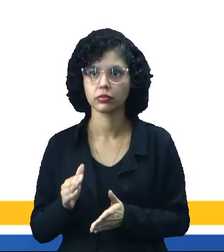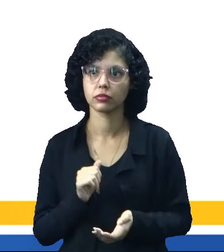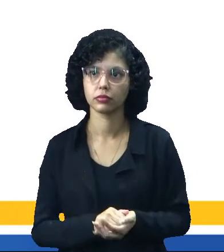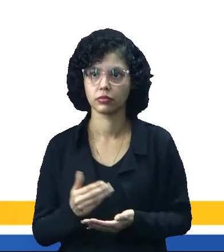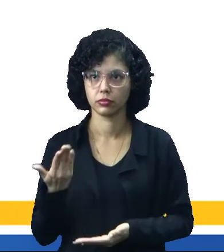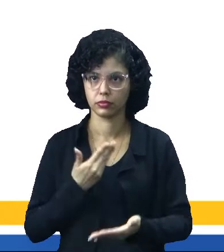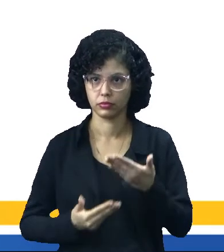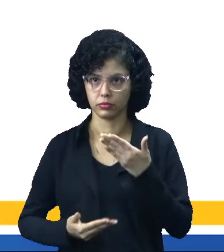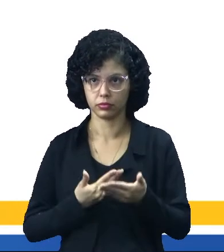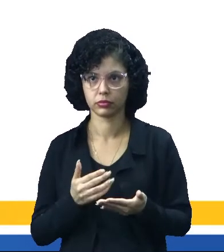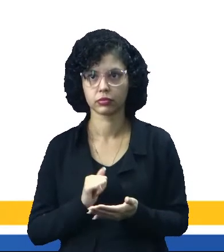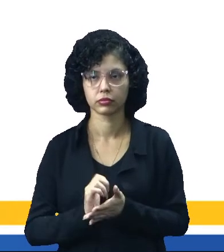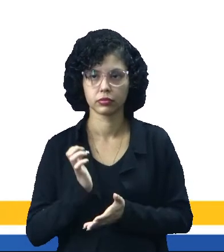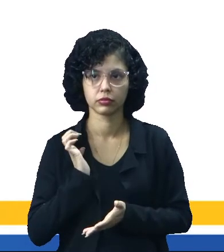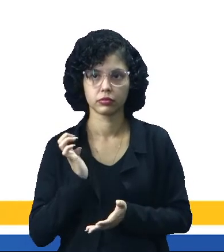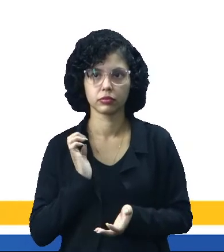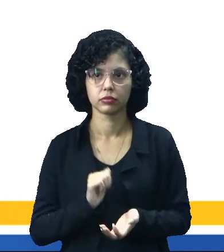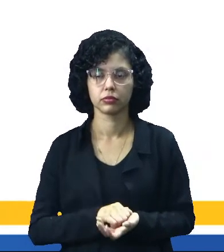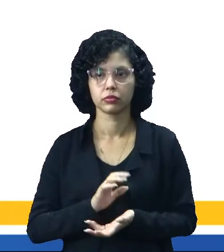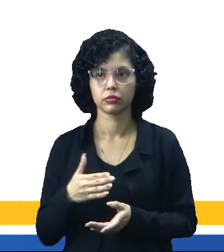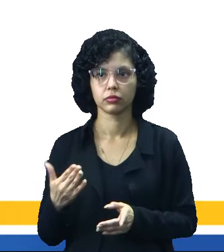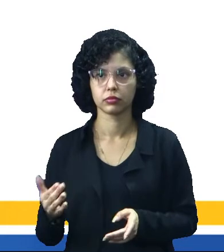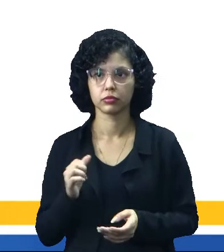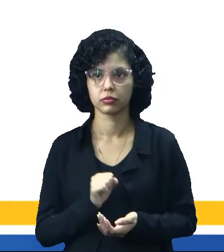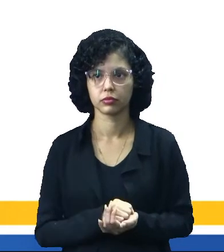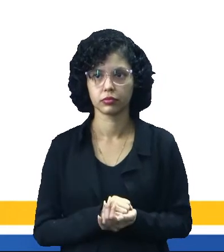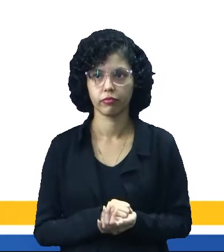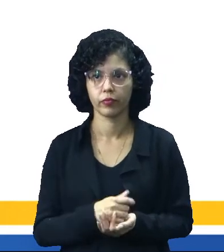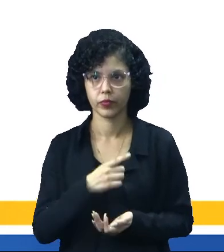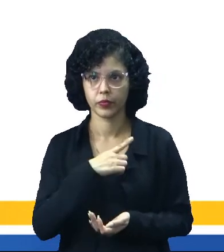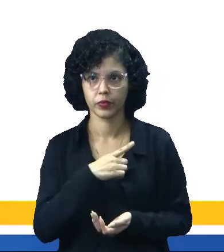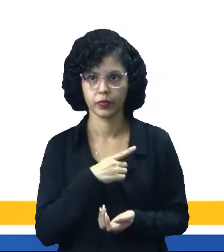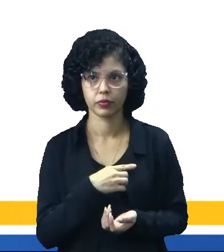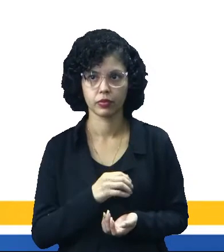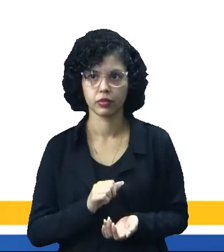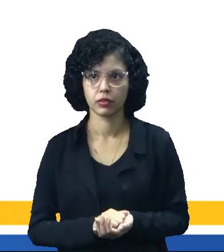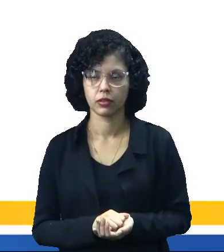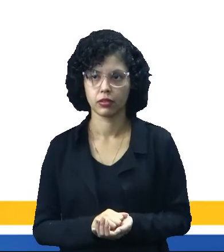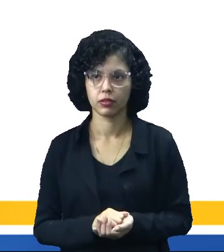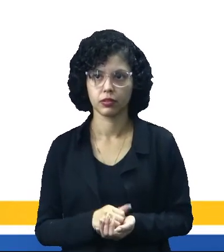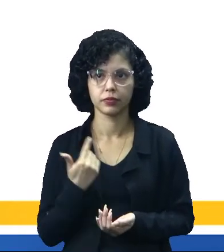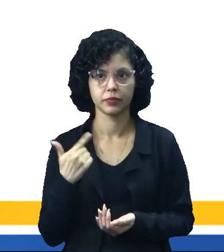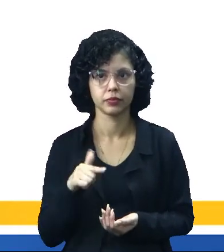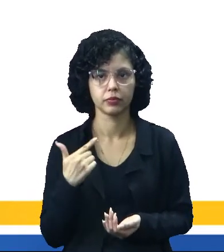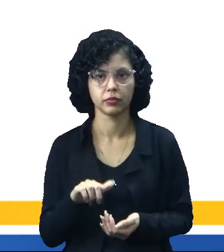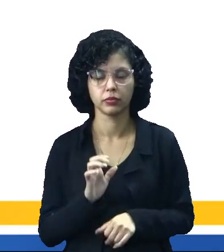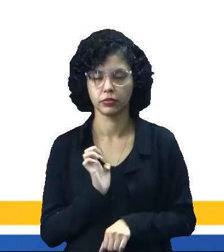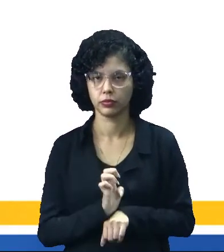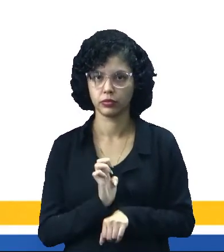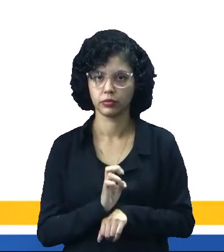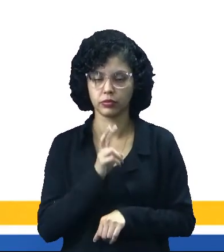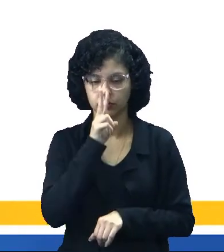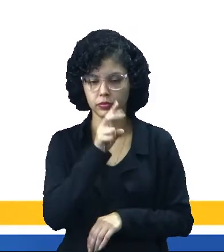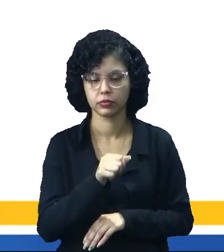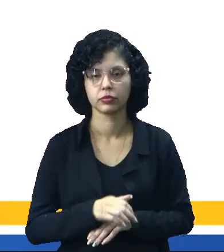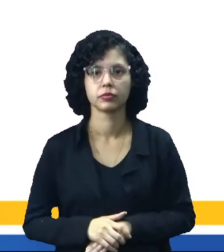seu compartilhamento de riquezas, enquanto o socialismo tende à miséria, por não fortalecer o